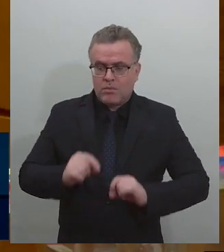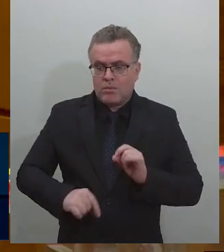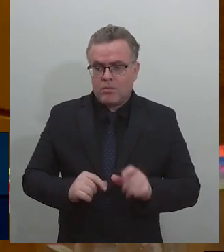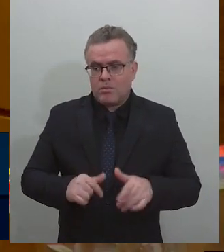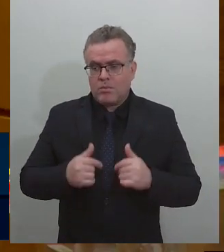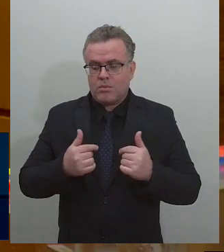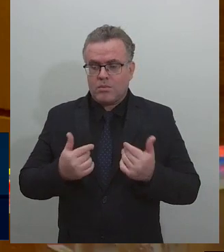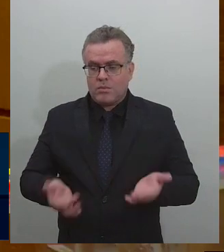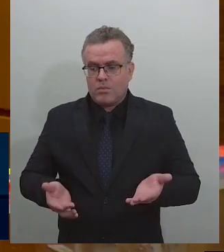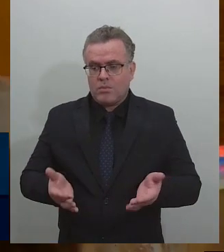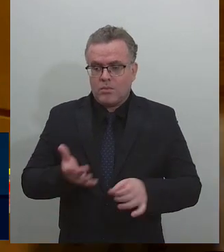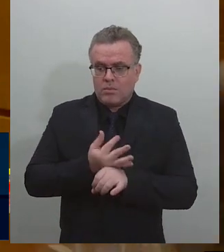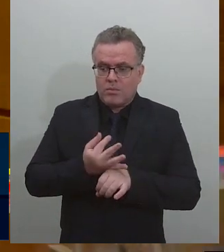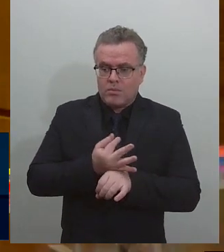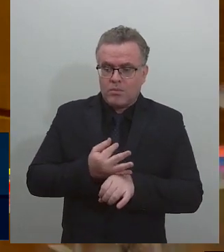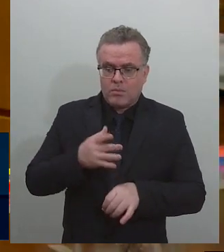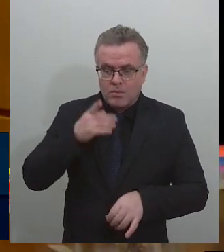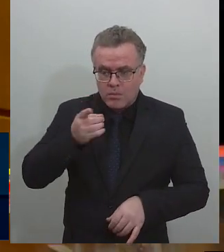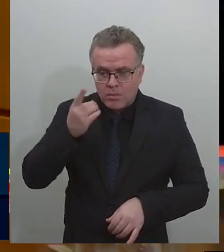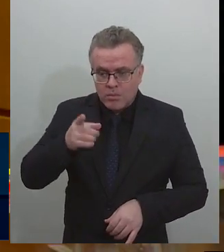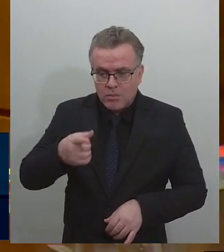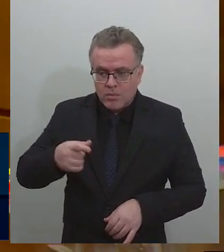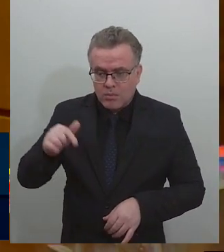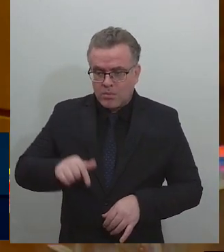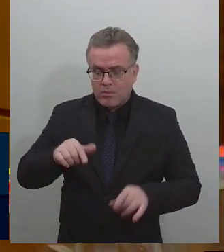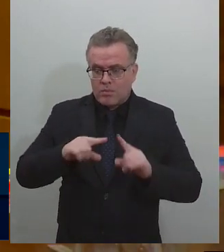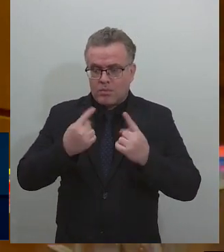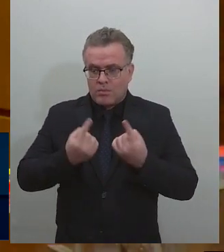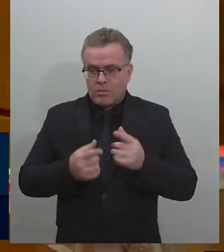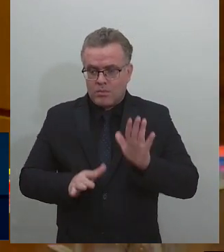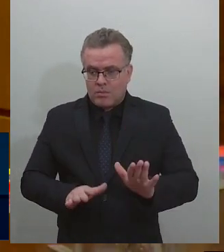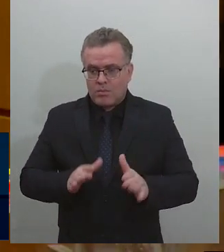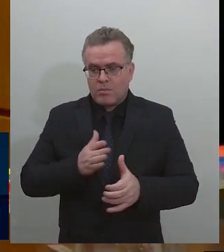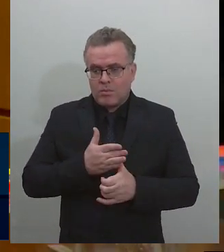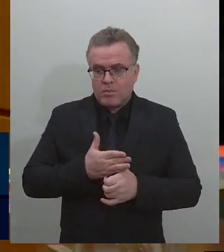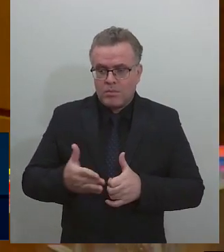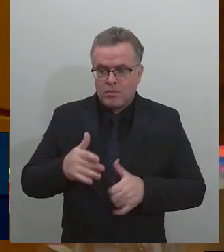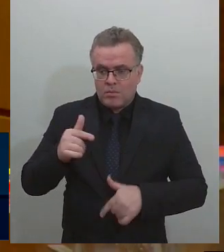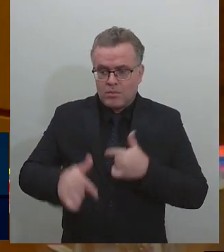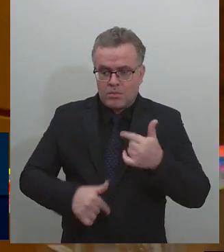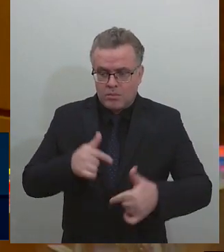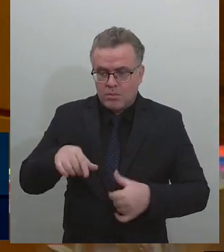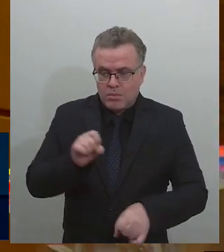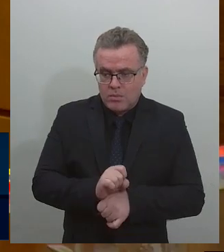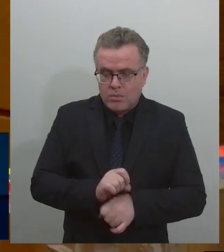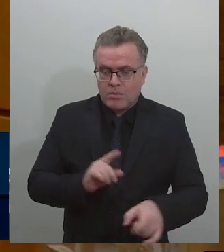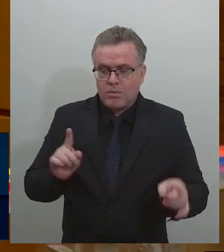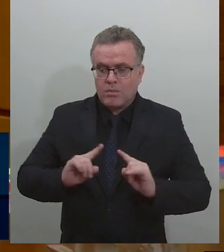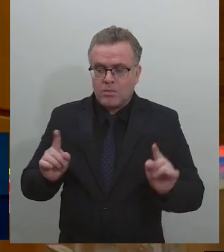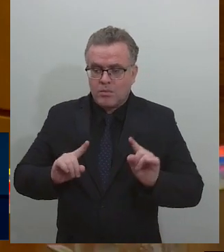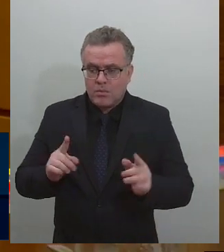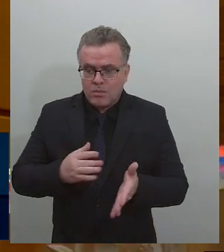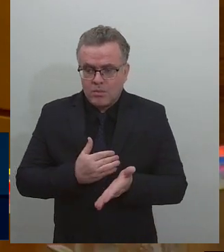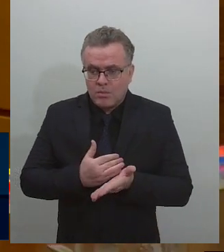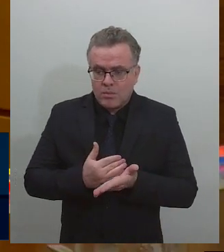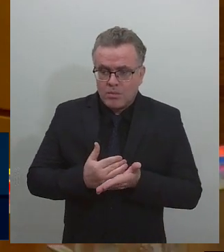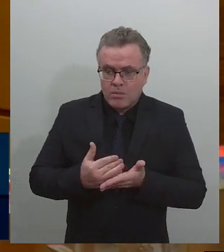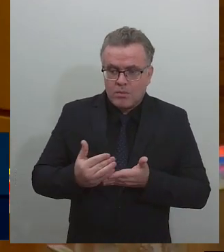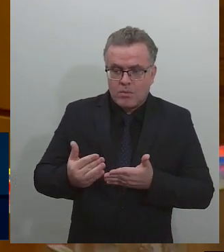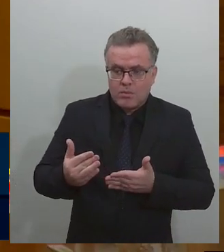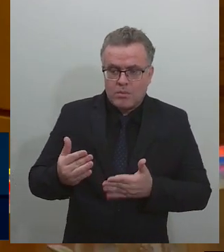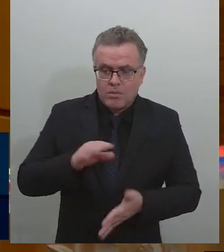a nossa mandata não parou de trabalhar e deu início a uma série de plenárias